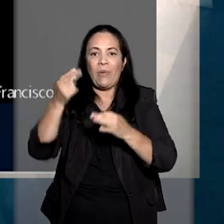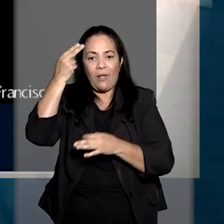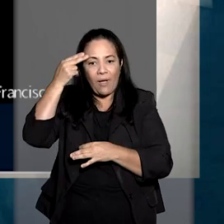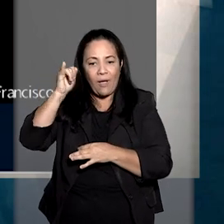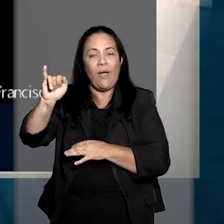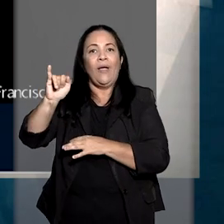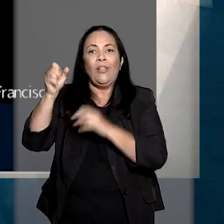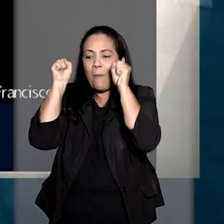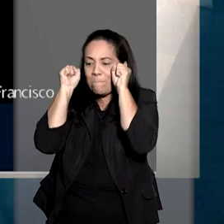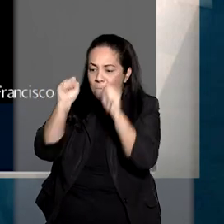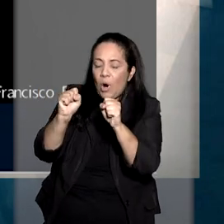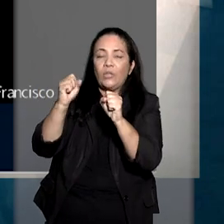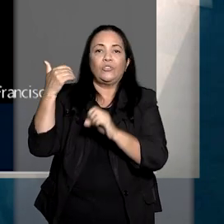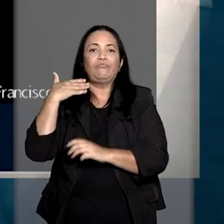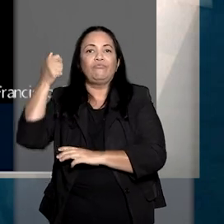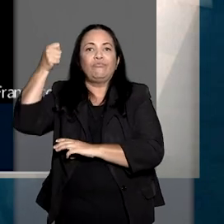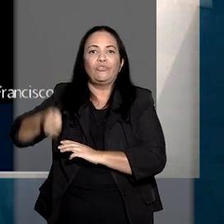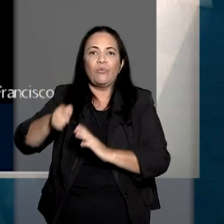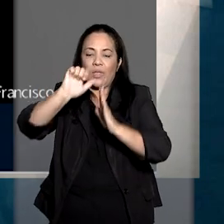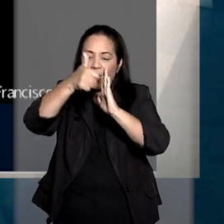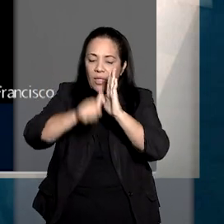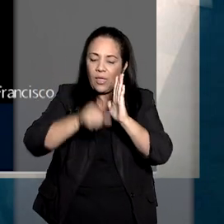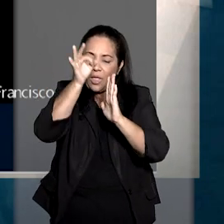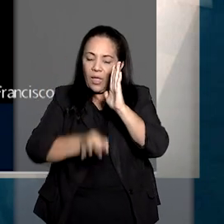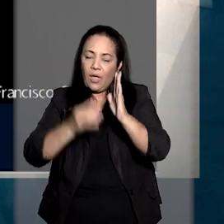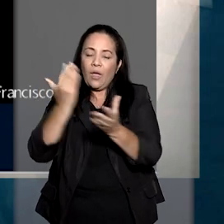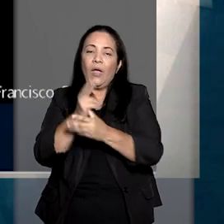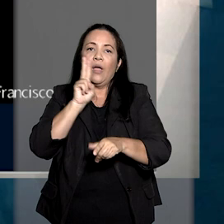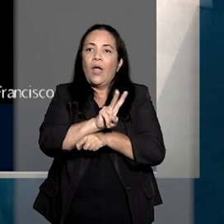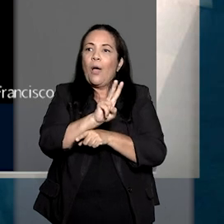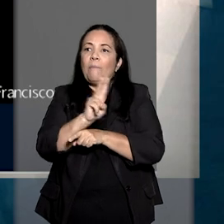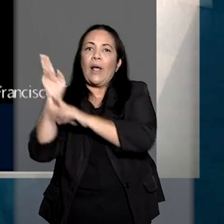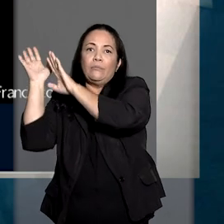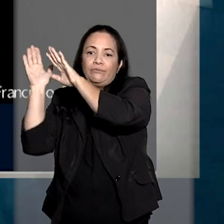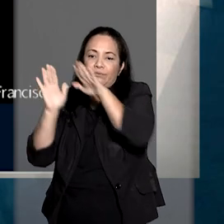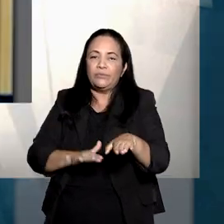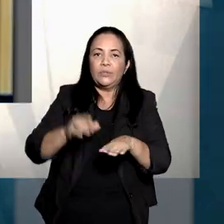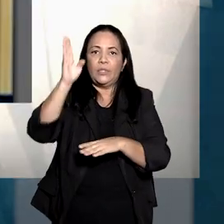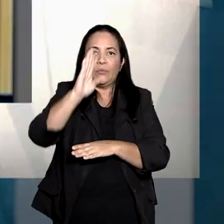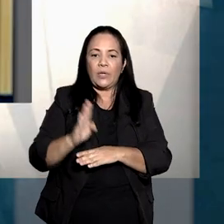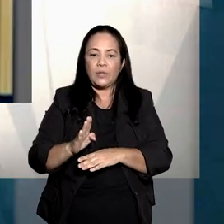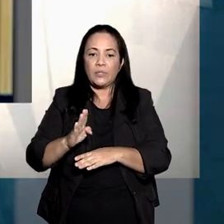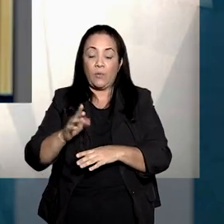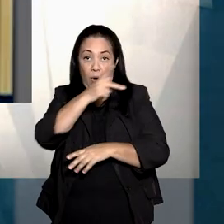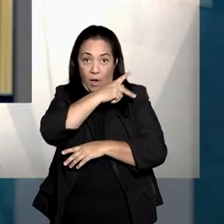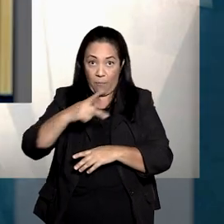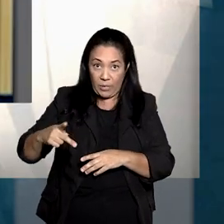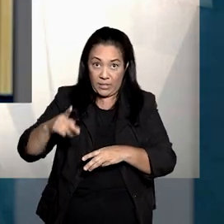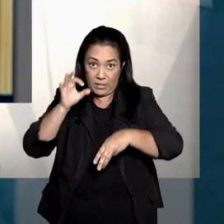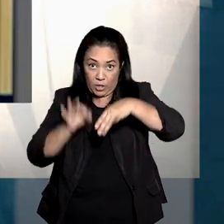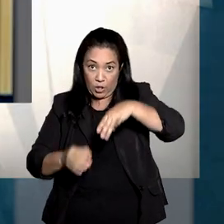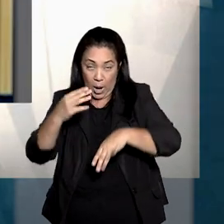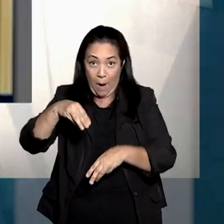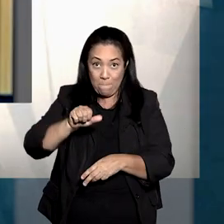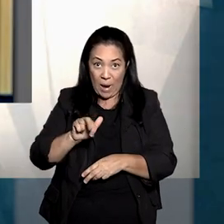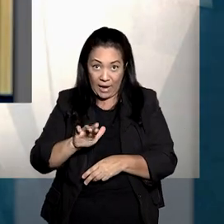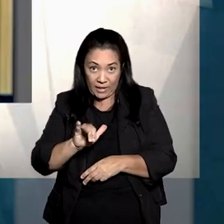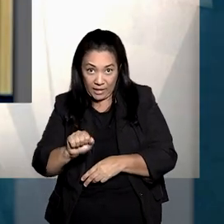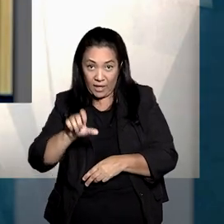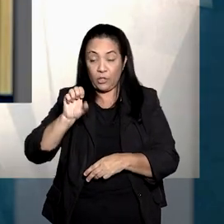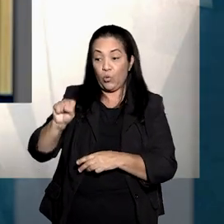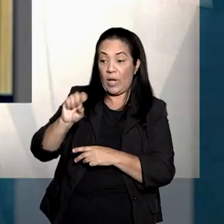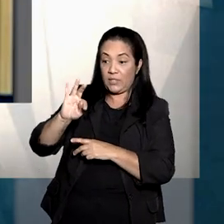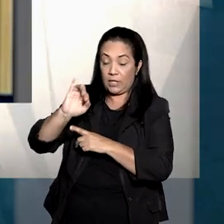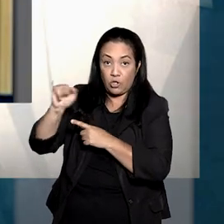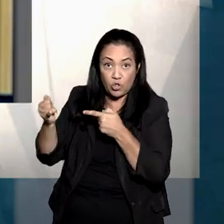família justificam a permissão para que juízes analisem os pedidos de ingresso no Brasil a presidente do STJ Ministra Maria